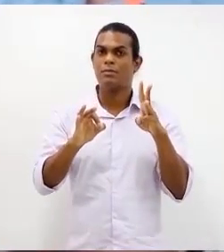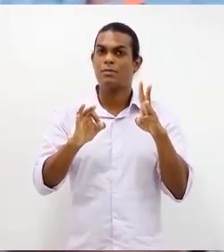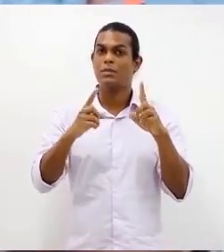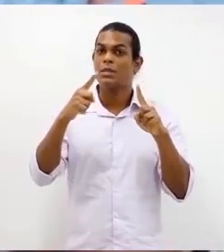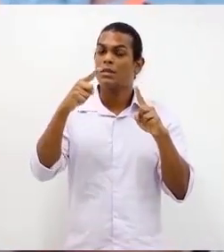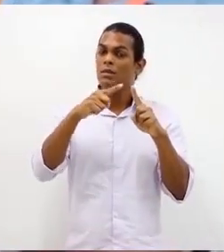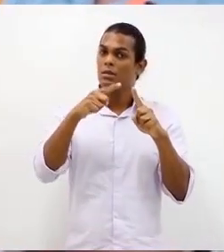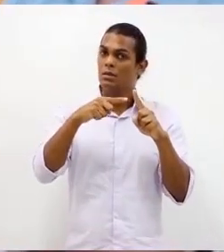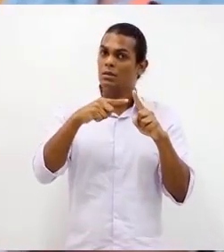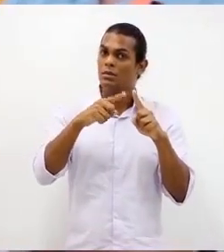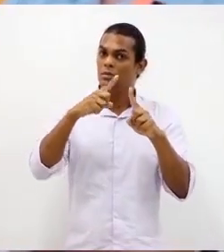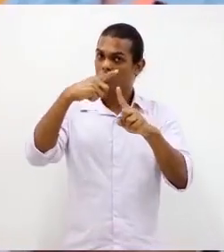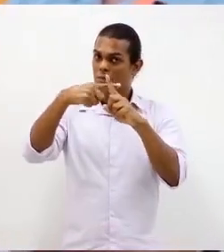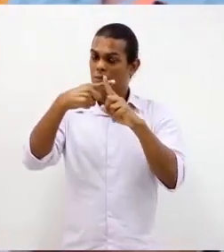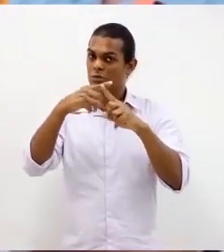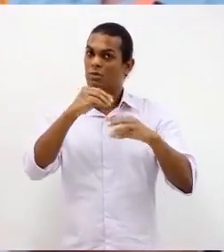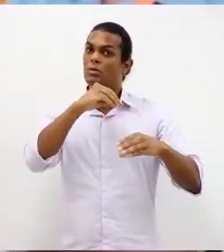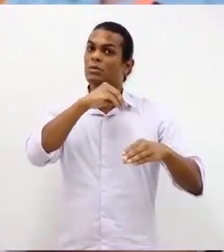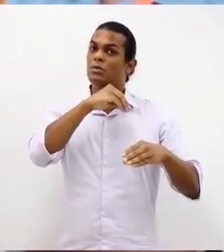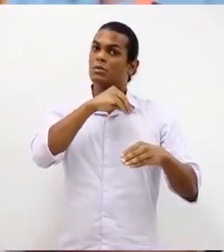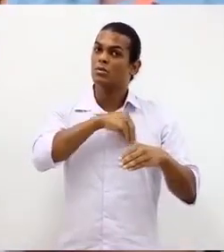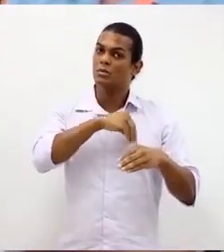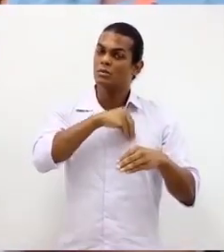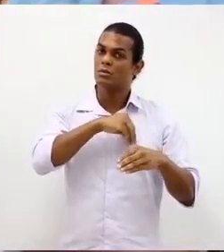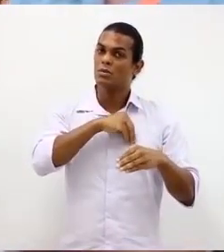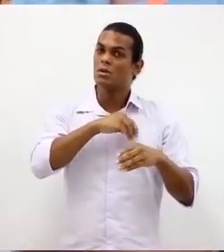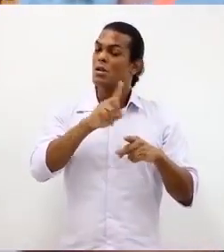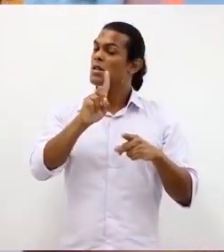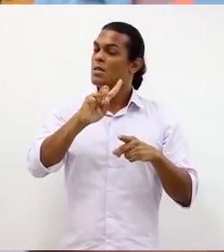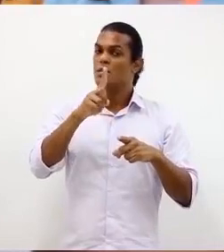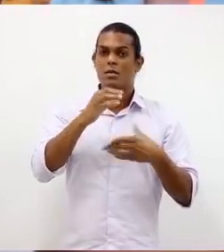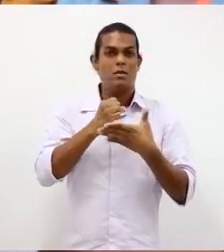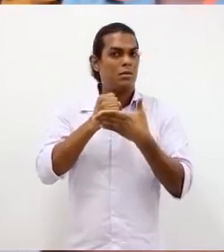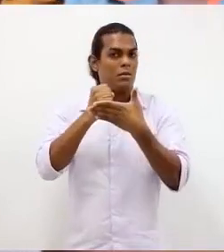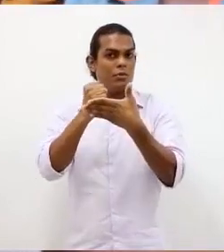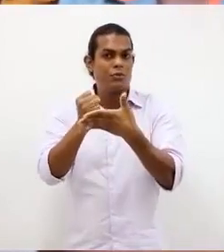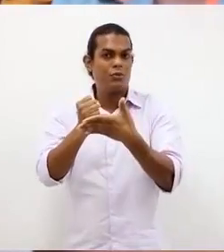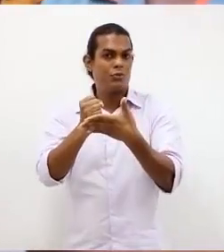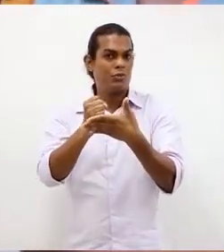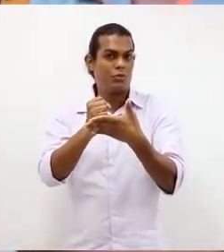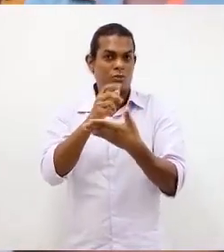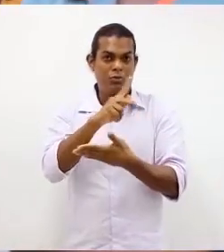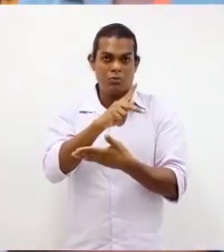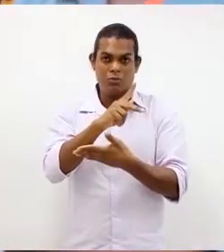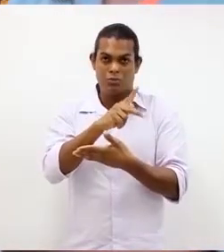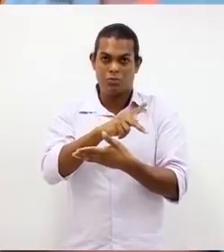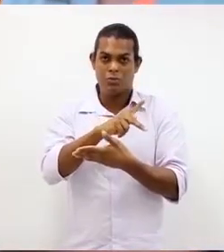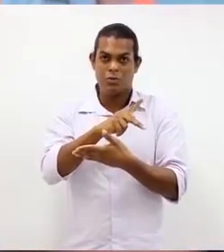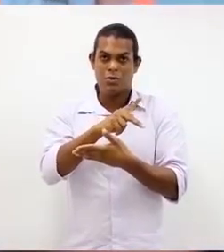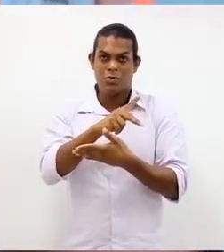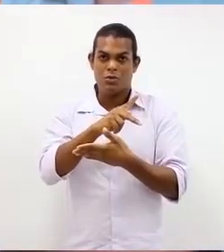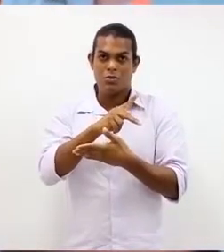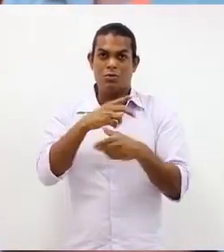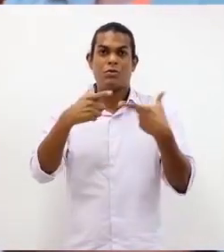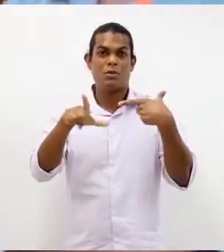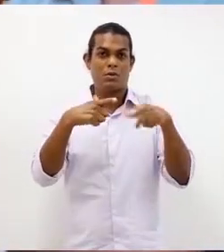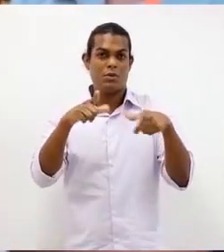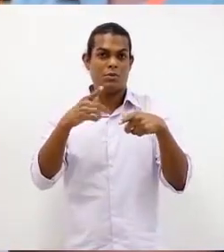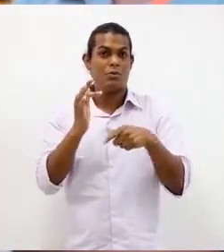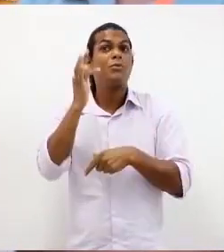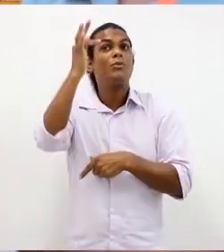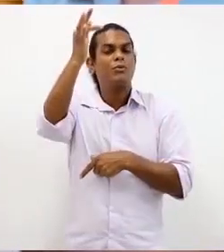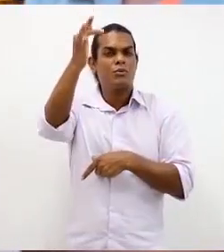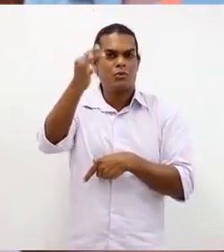esta insalubridade, o trabalhador não incorpora ela para a inatividade, ou seja, para a aposentadoria. e ela cessa